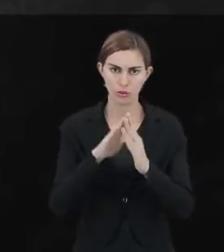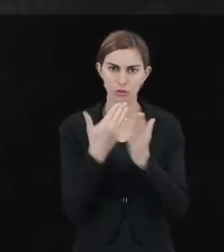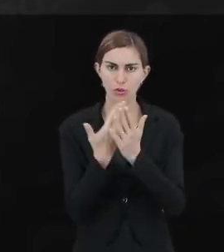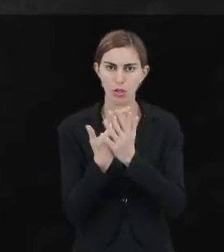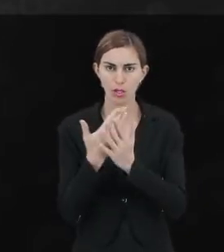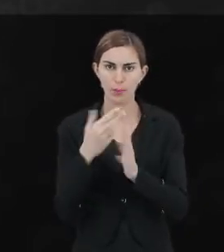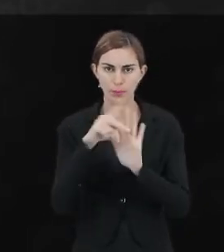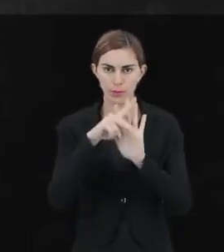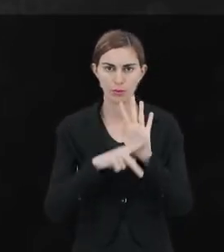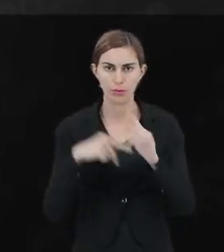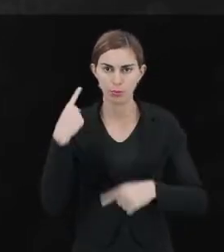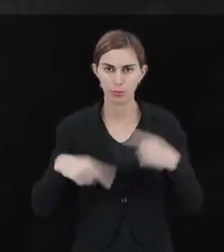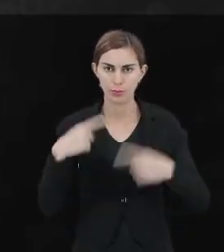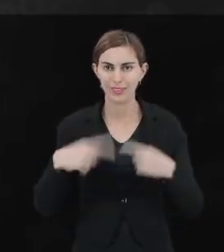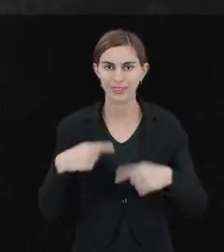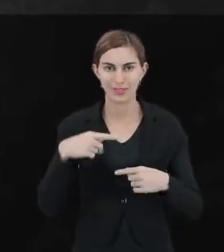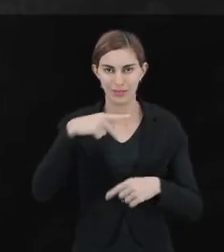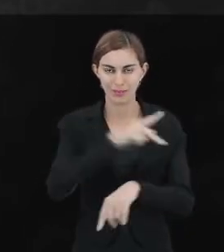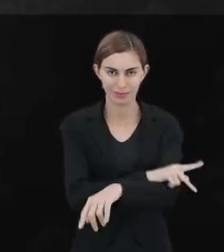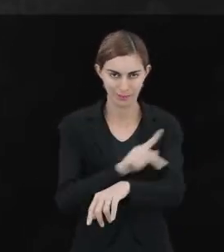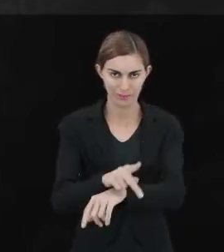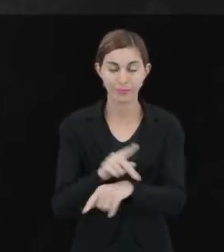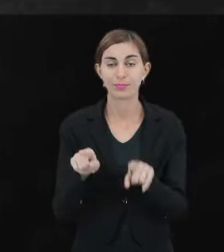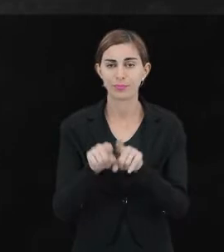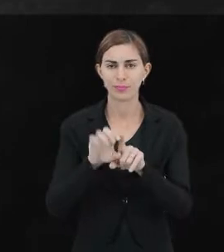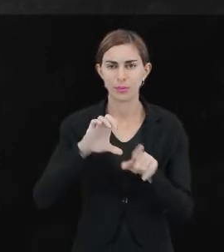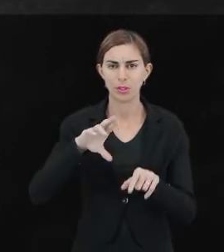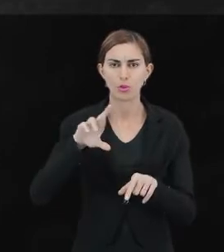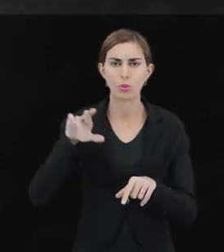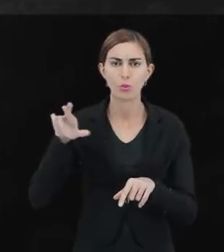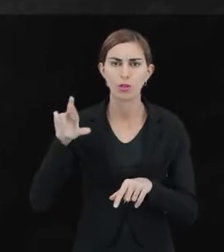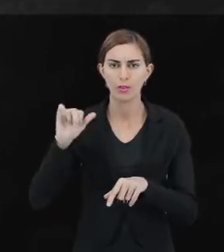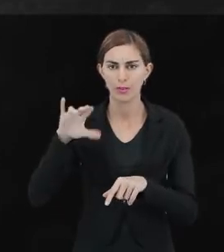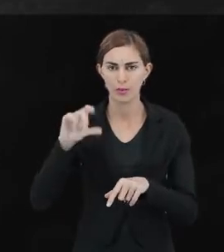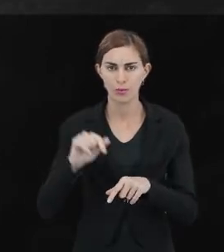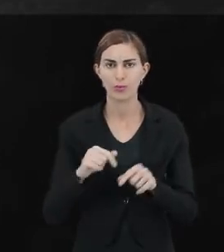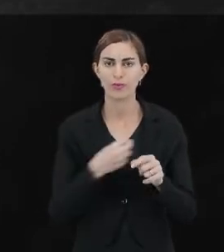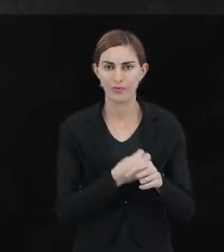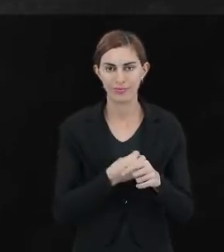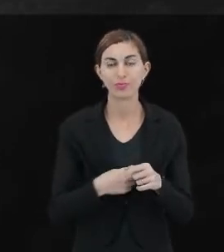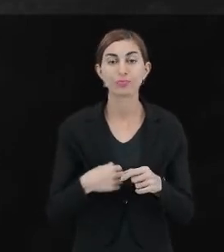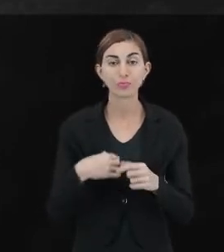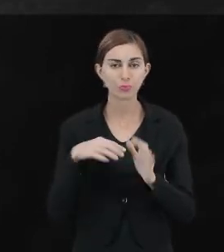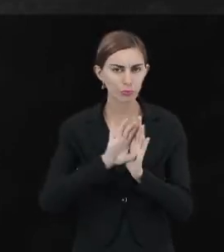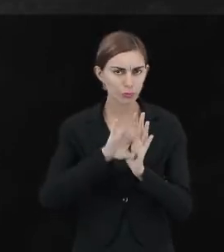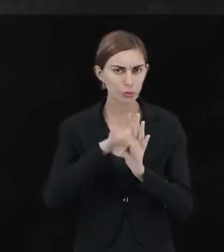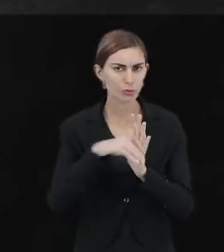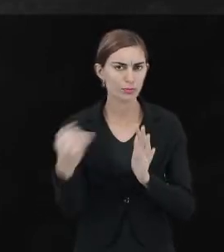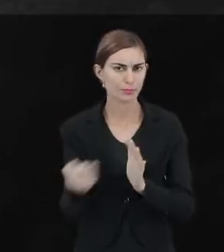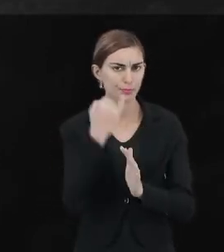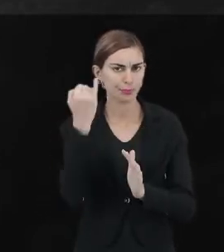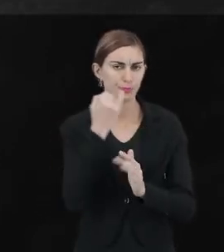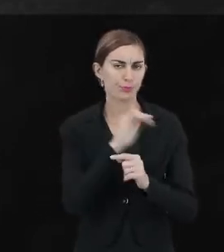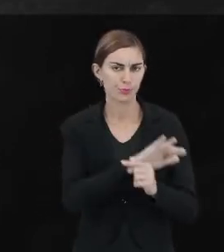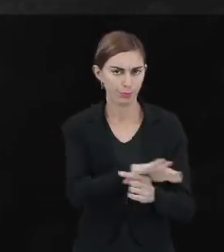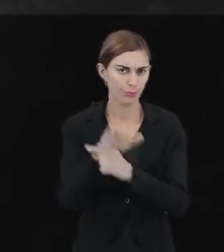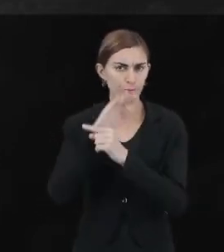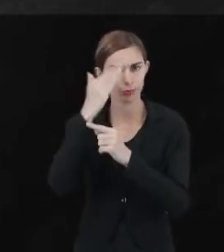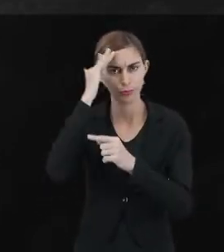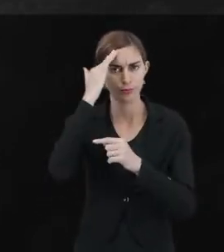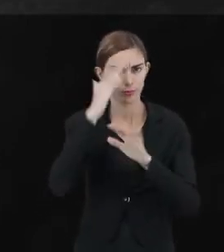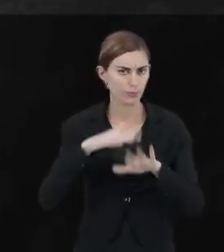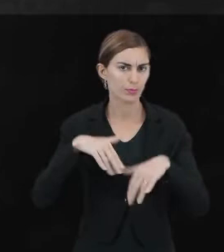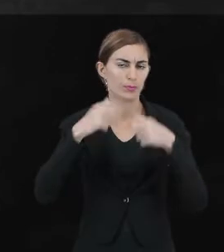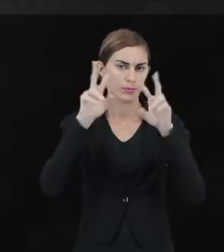Projeto Político-Pedagógico, o Currículo Vivo. Para tratar do tema, eu vou apresentar alguns conceitos importantes que auxiliam a